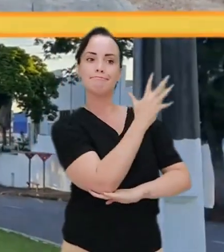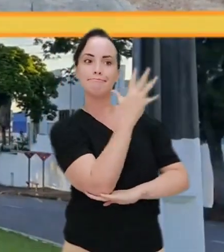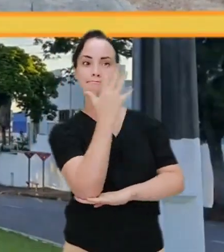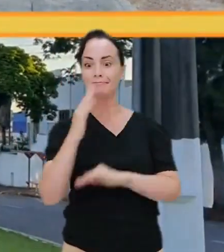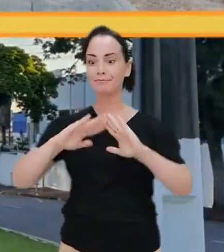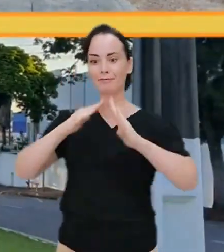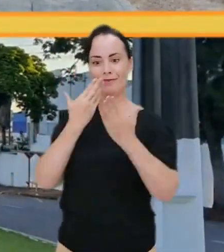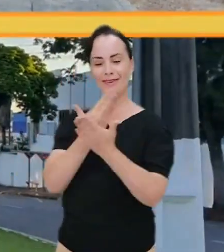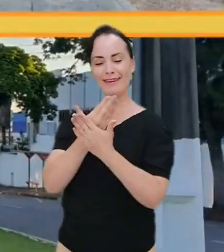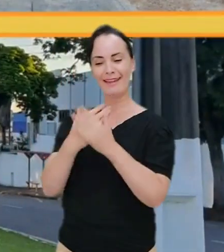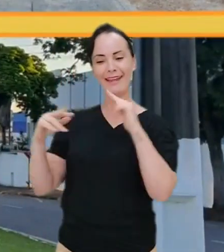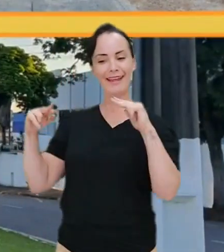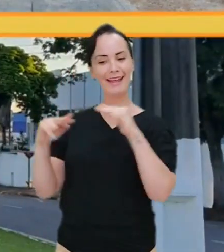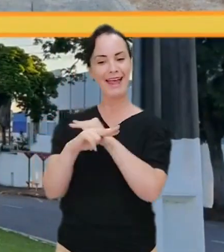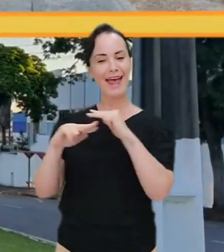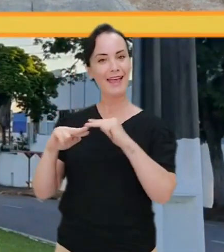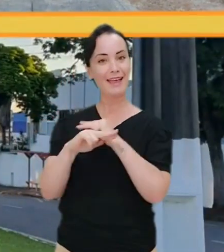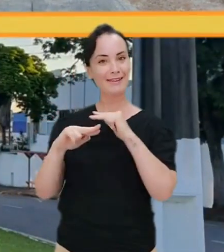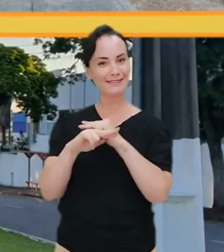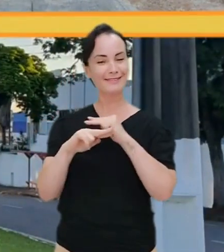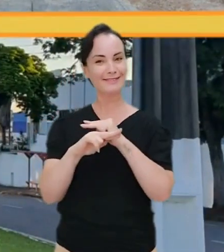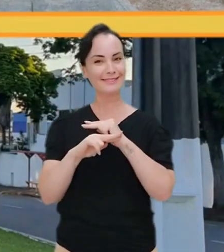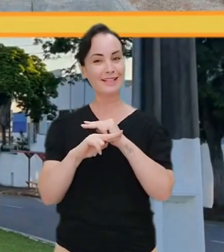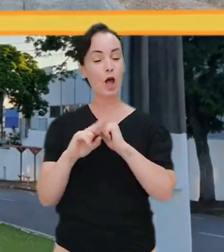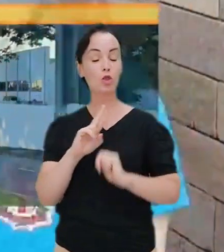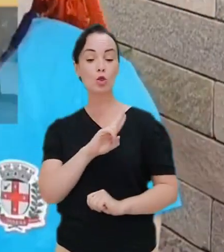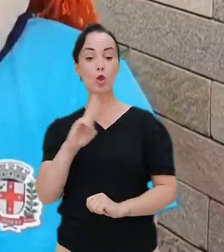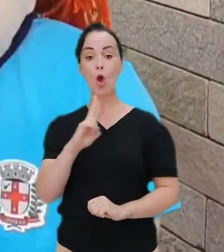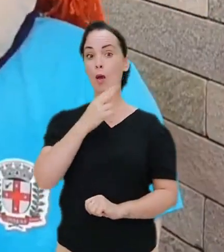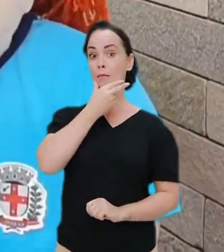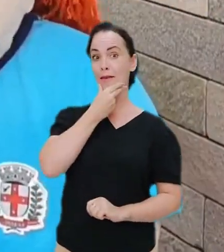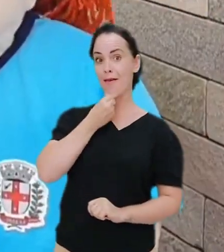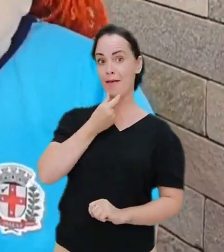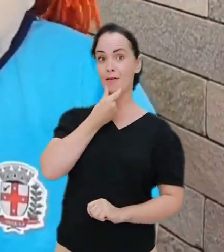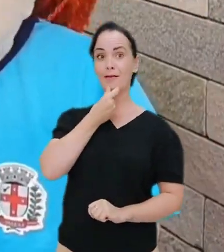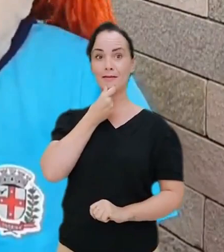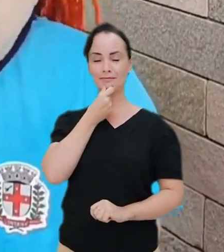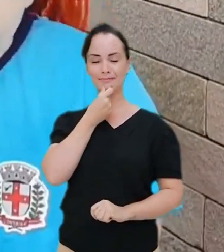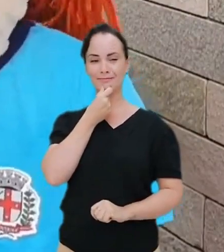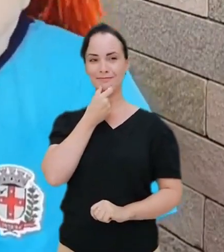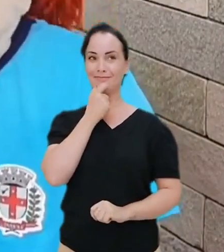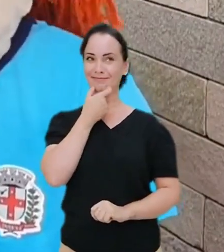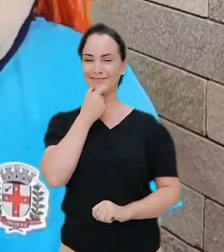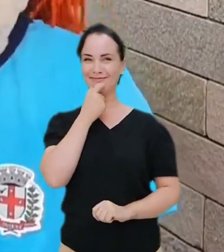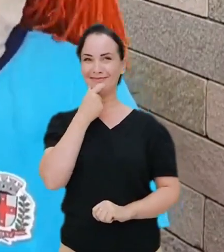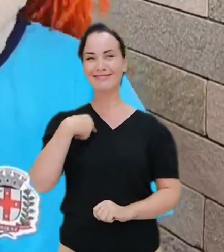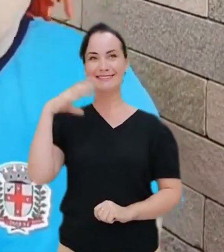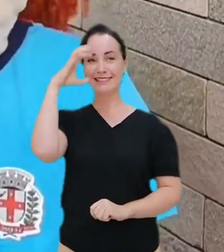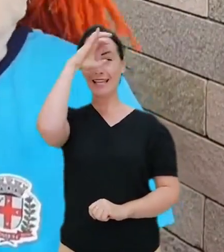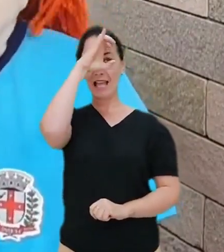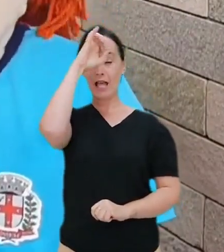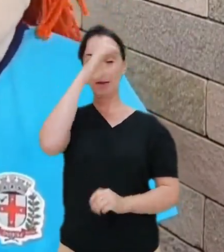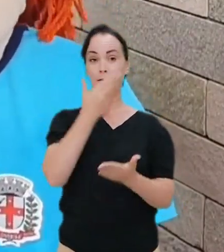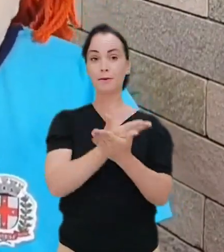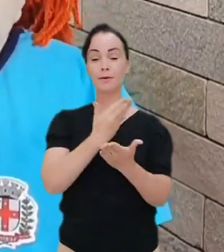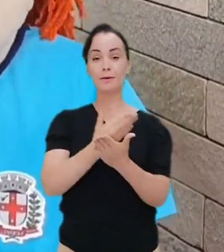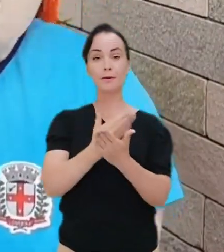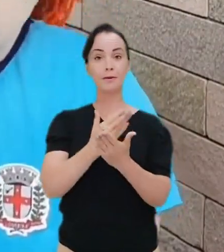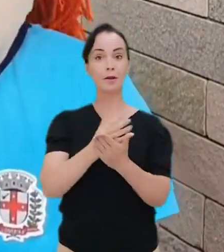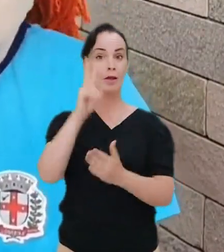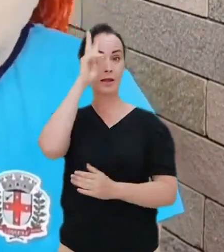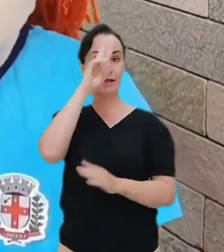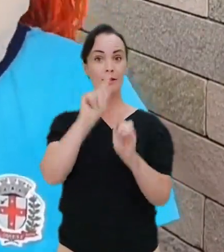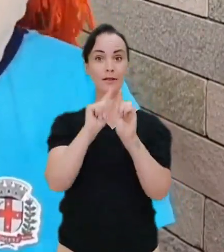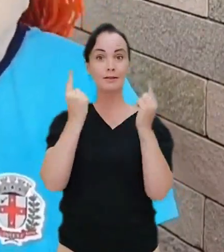parque, escola e avenida Arthur Thomas. Eu aprendi nas aulas de História e Geografia de